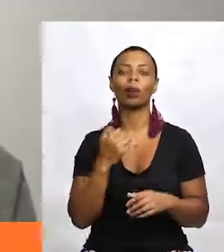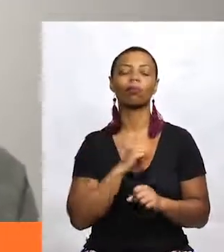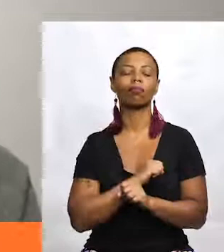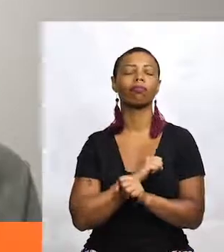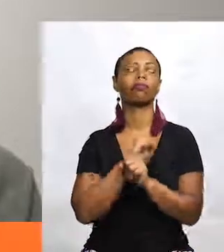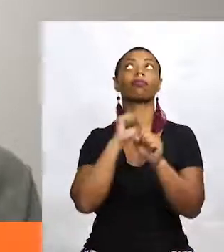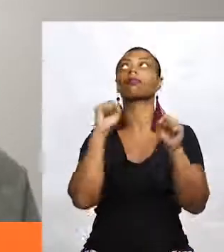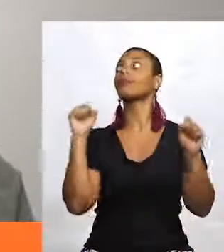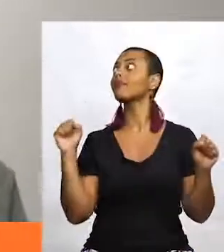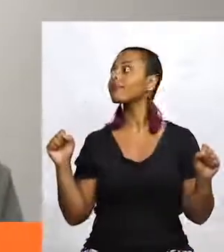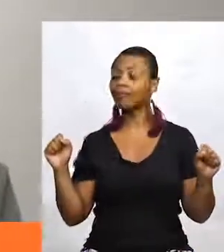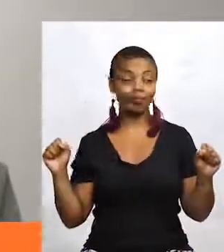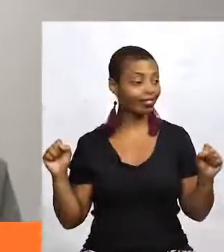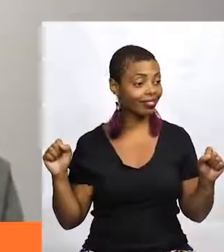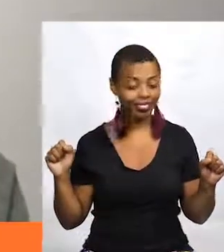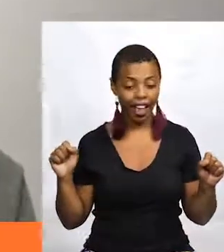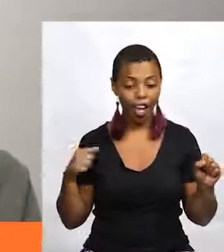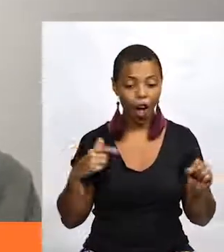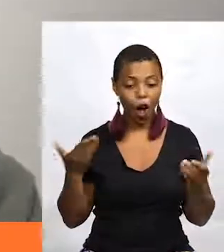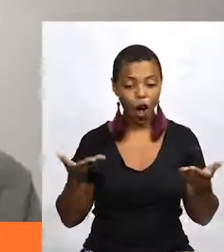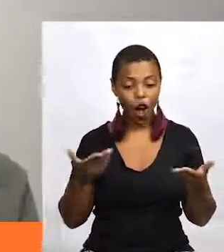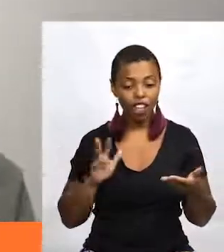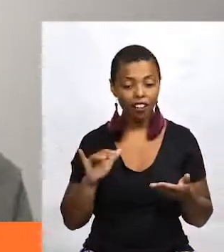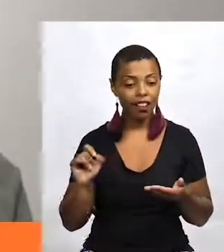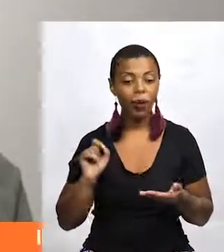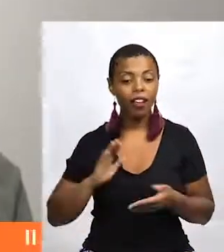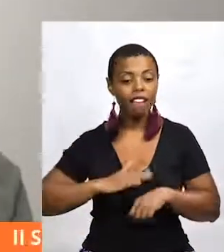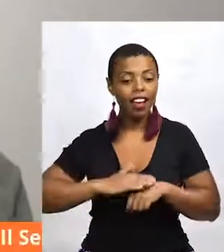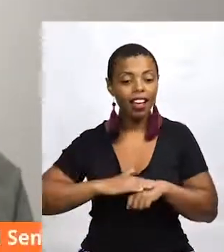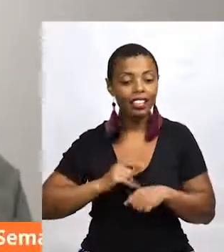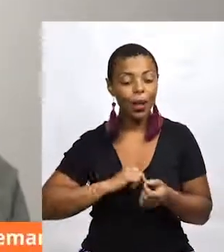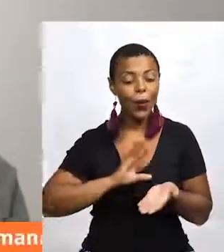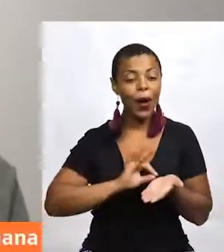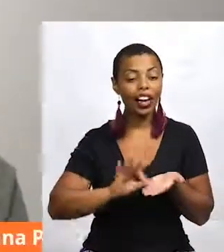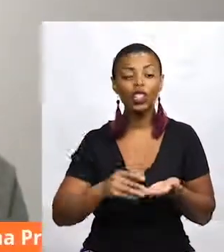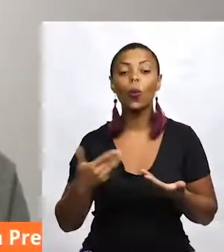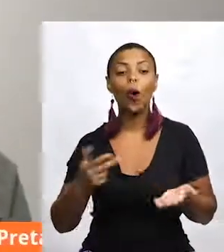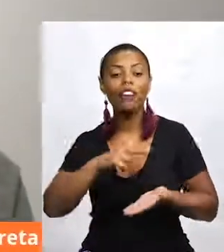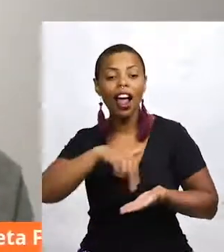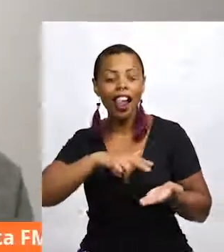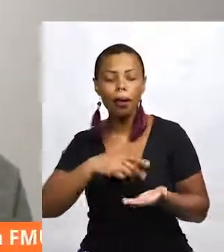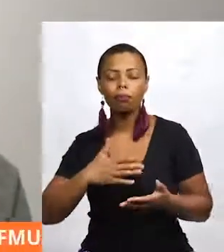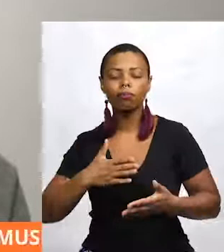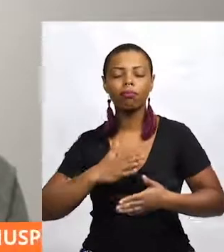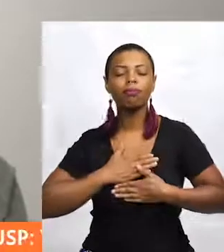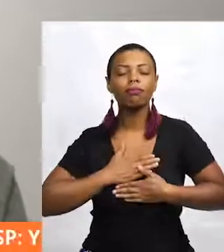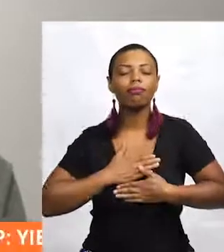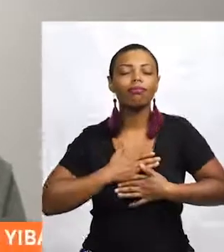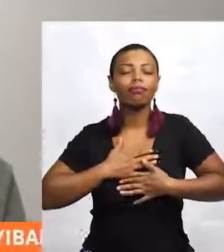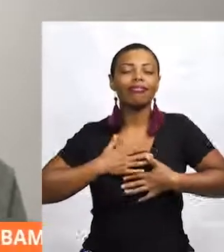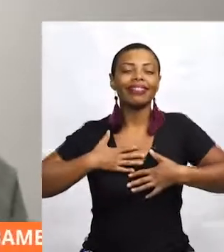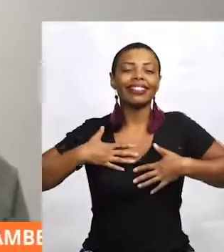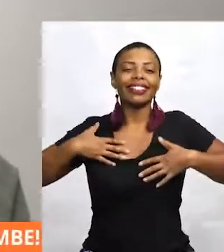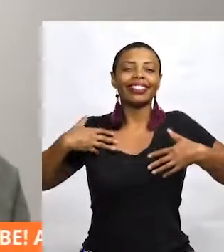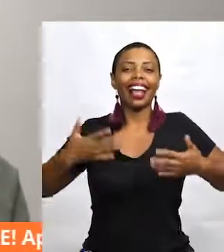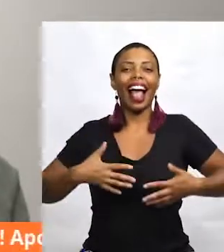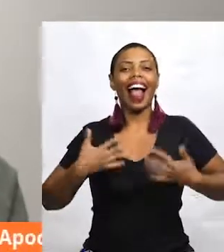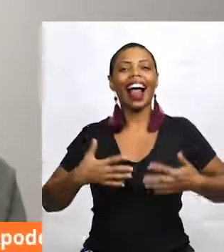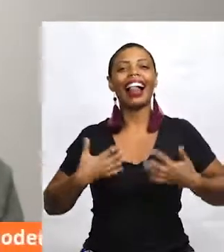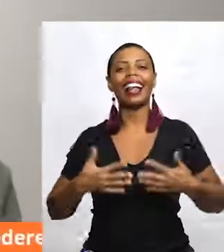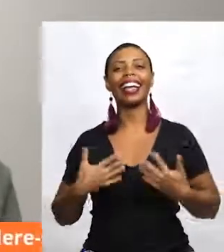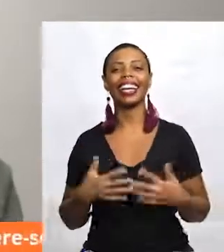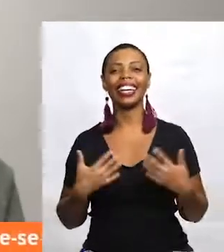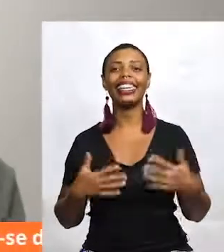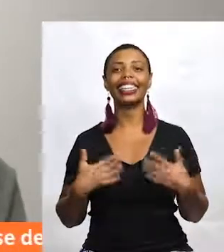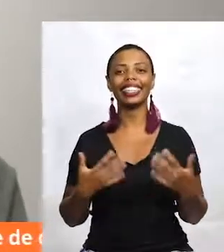que eu vou fazer no dia, né, os artigos que eu vou ler, para mim é uma satisfação, uma alegria, né? Eu penso